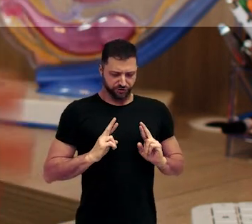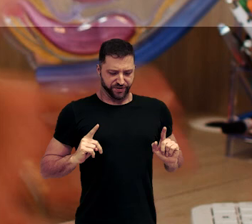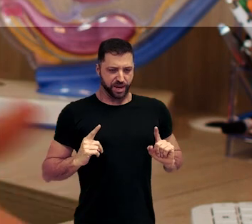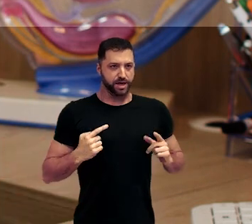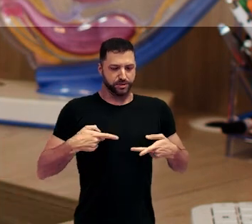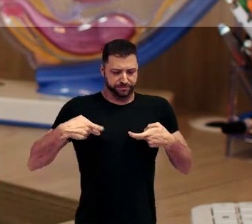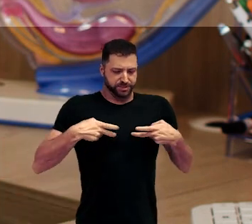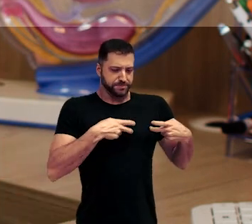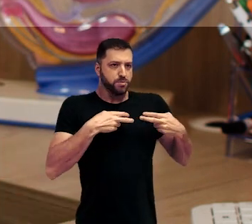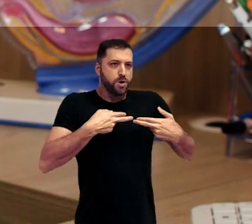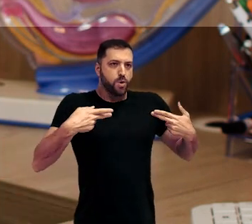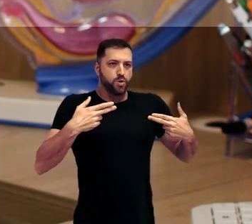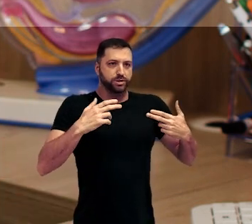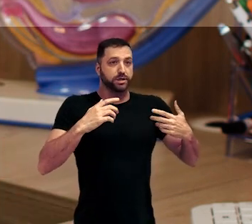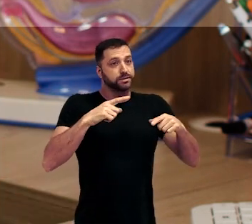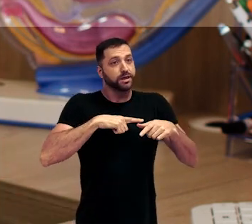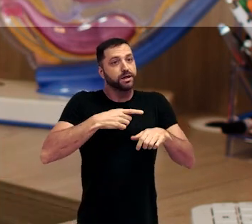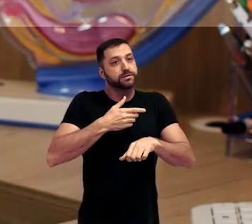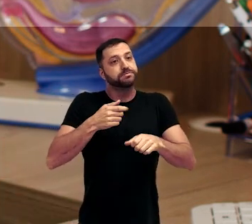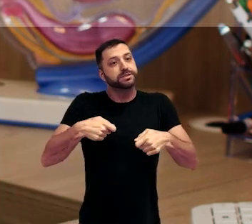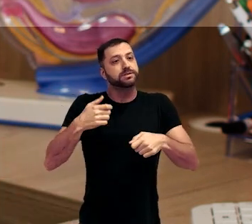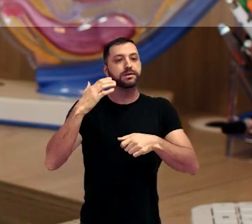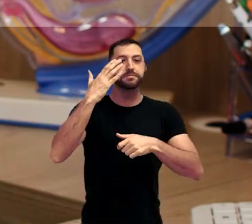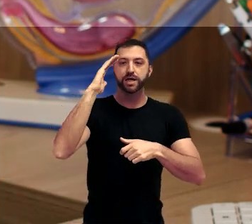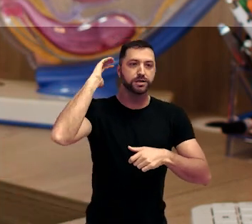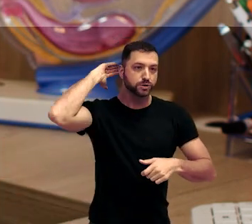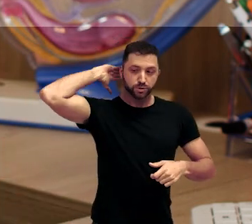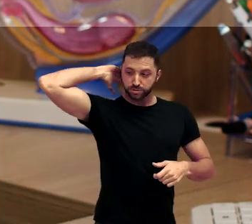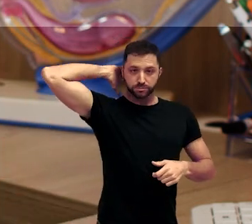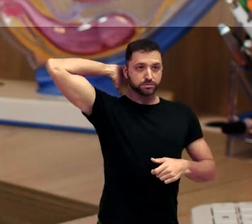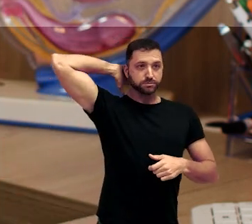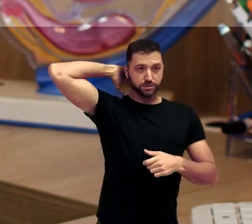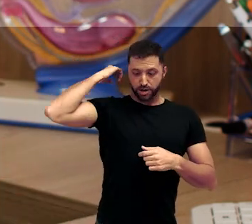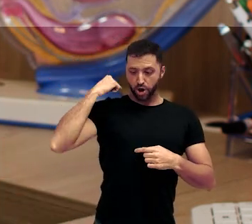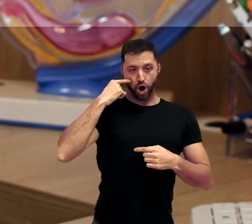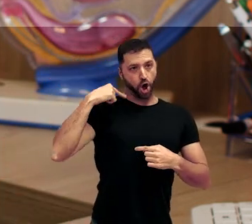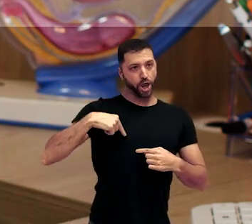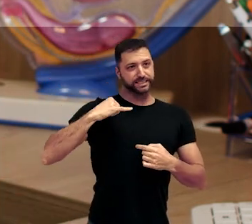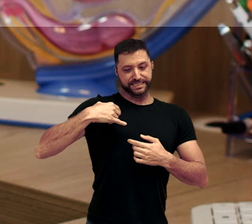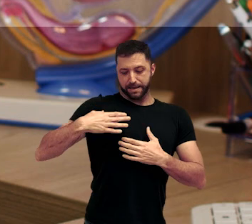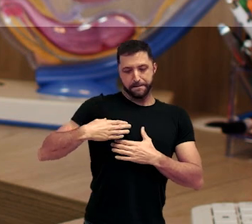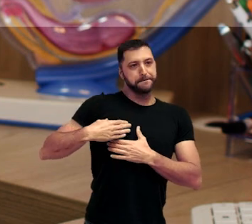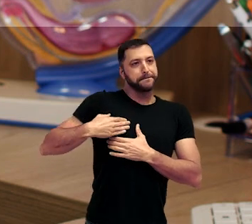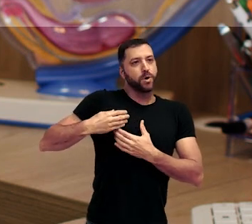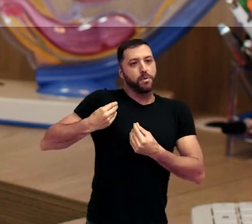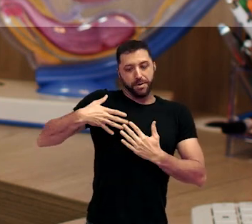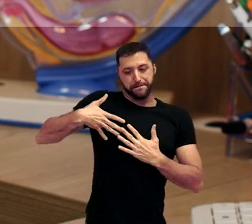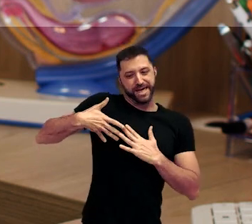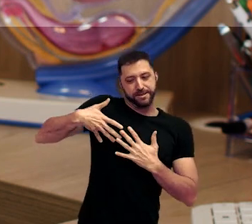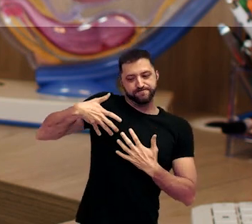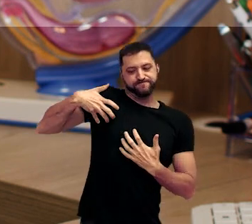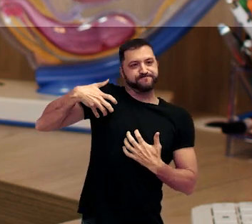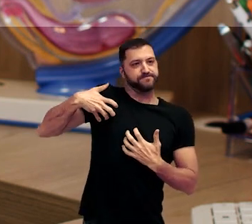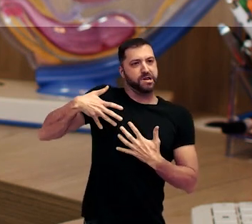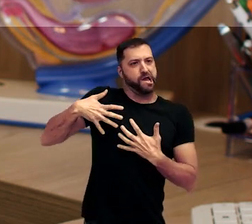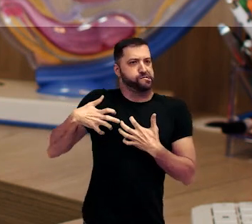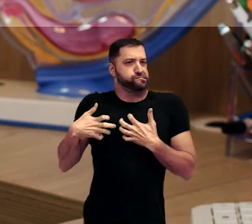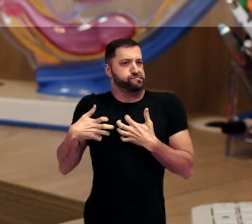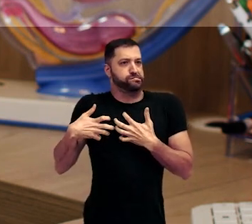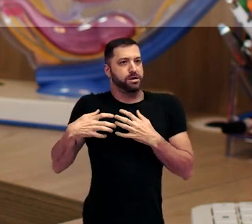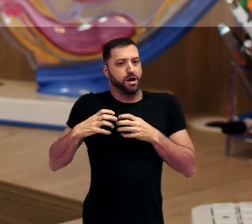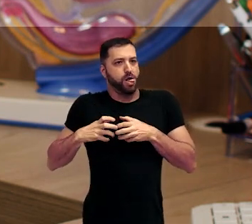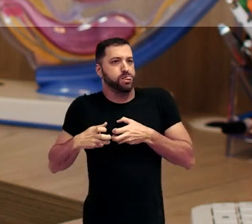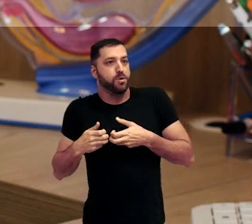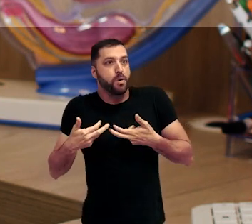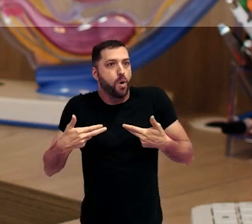coisa diferente entre uma mama e outra. Depois tem a fase que você levanta os braços e abaixa os braços para ver se você tem uma retração da pele, se a pele